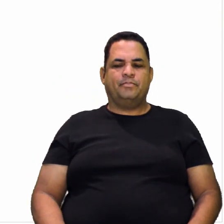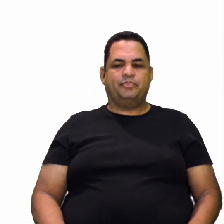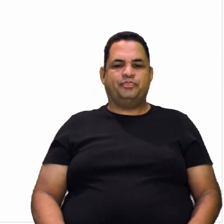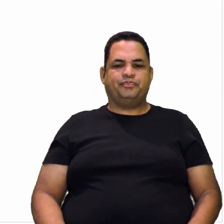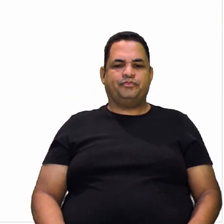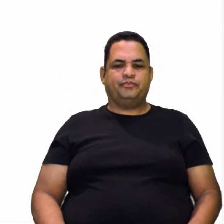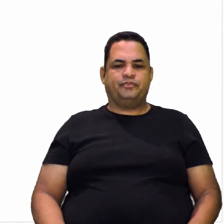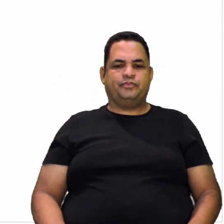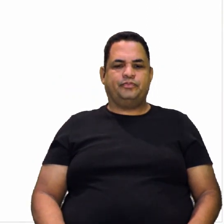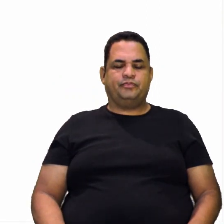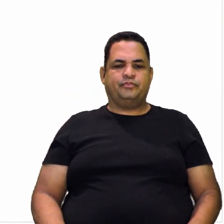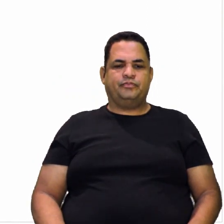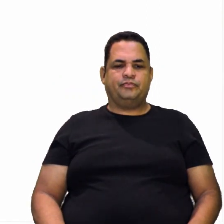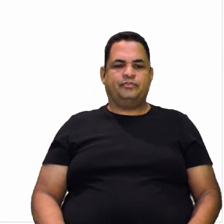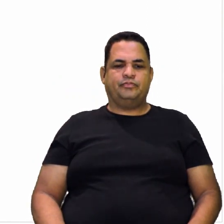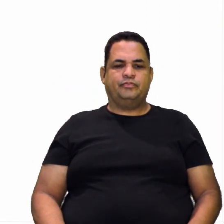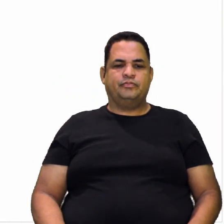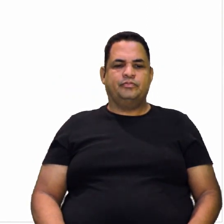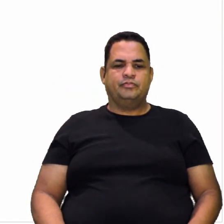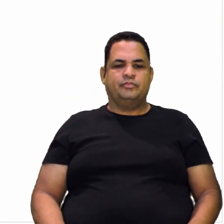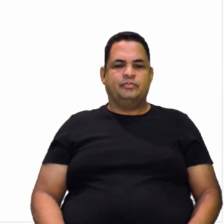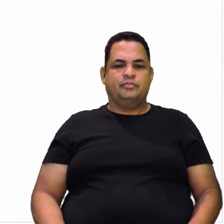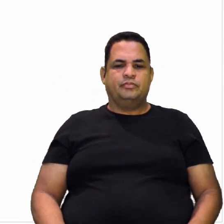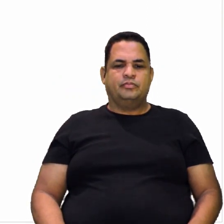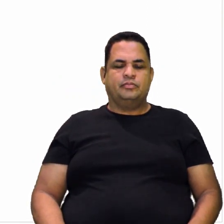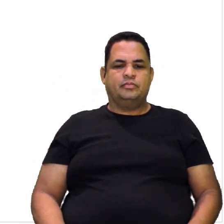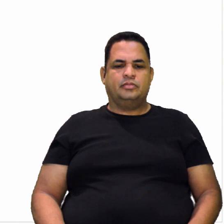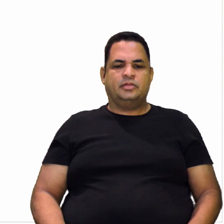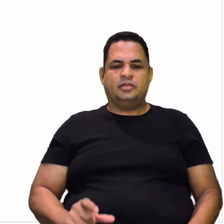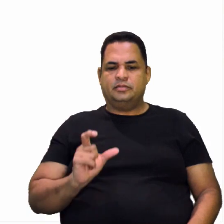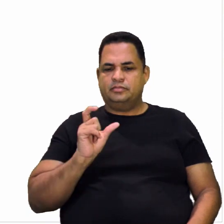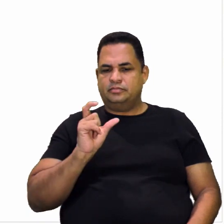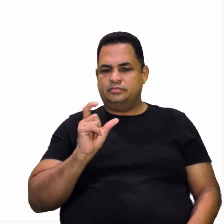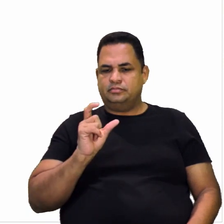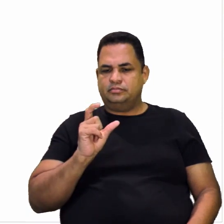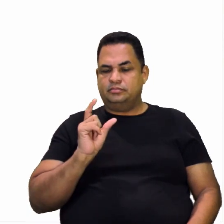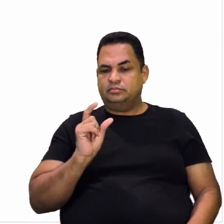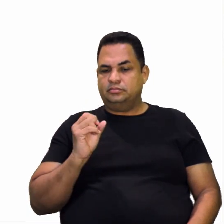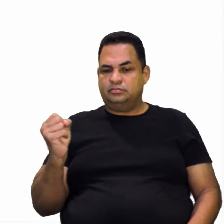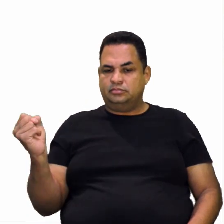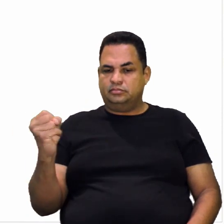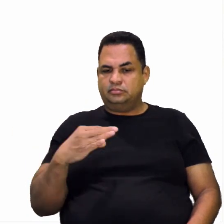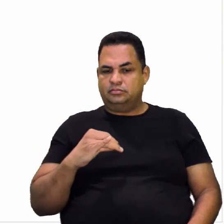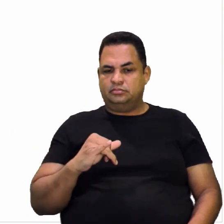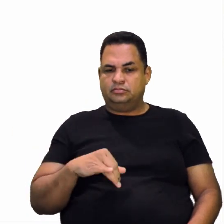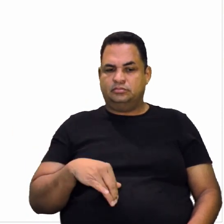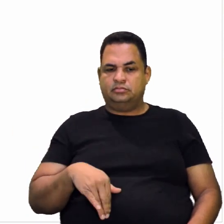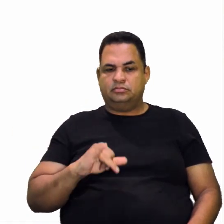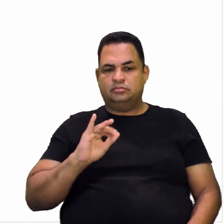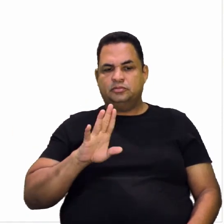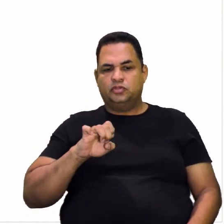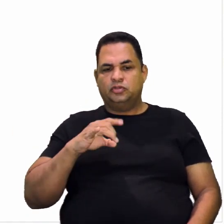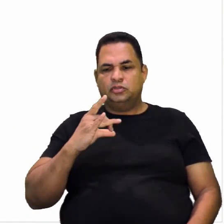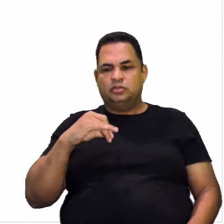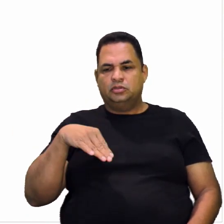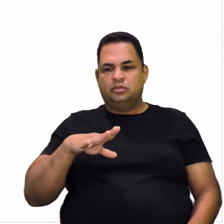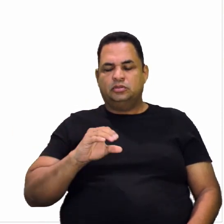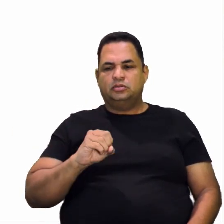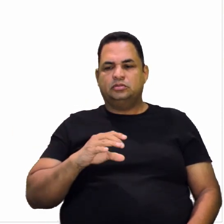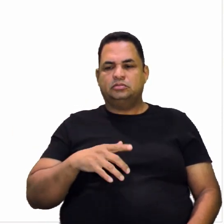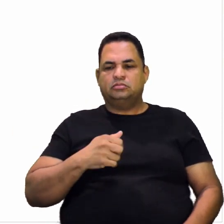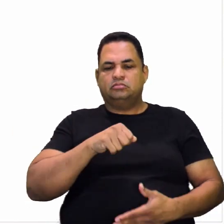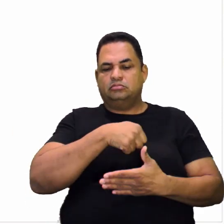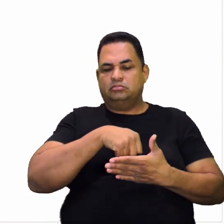infortúnio. Olha aí, essa é uma palavra nova para vocês, estoicismo. Eu espero que vocês tenham